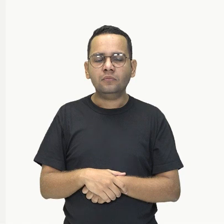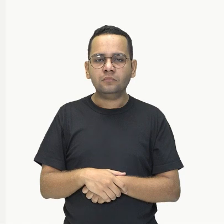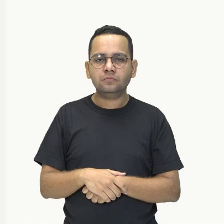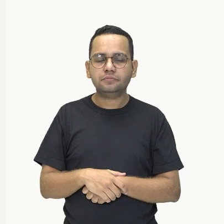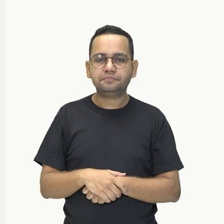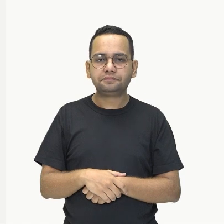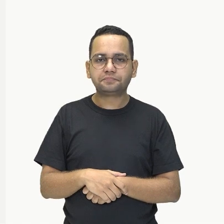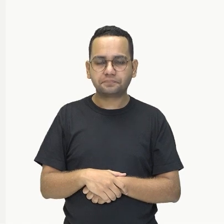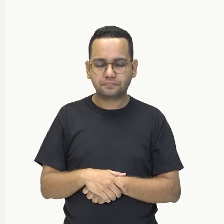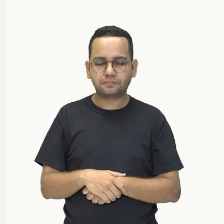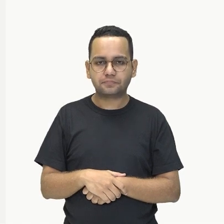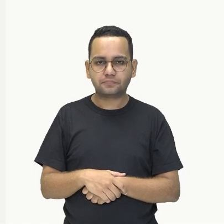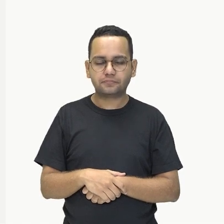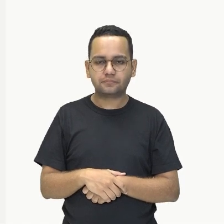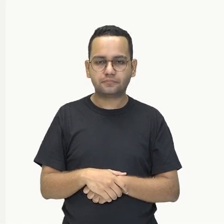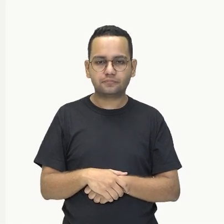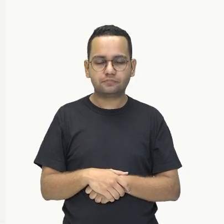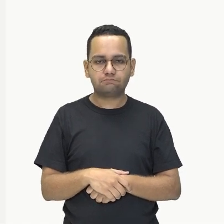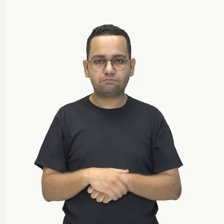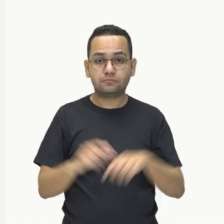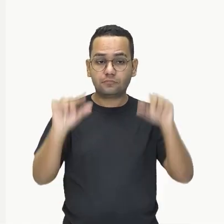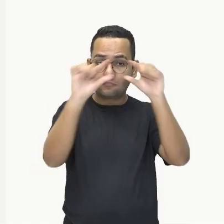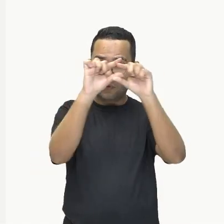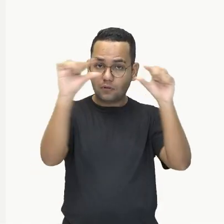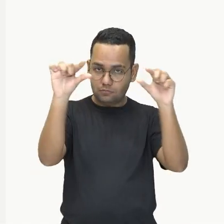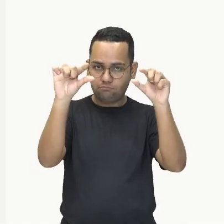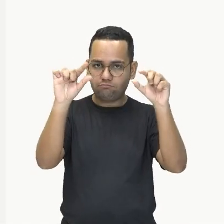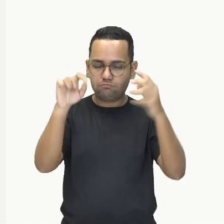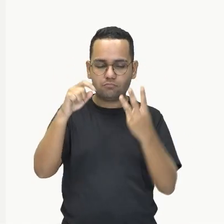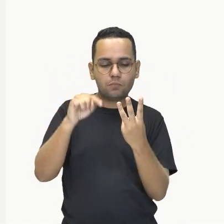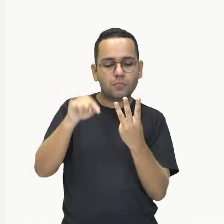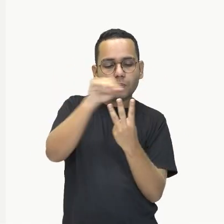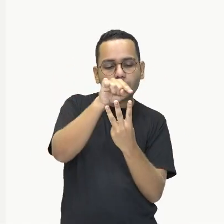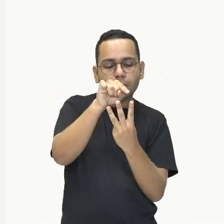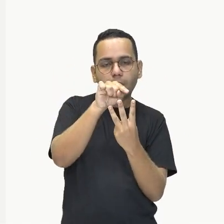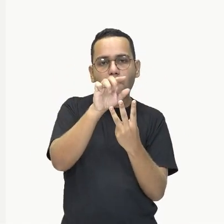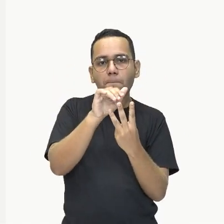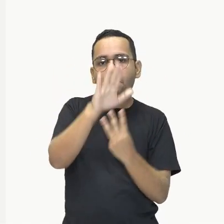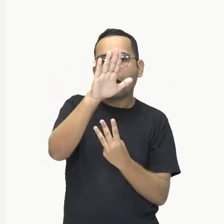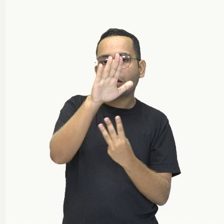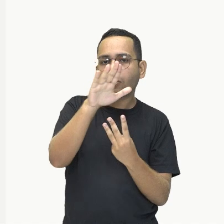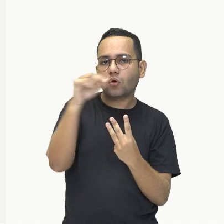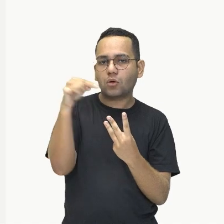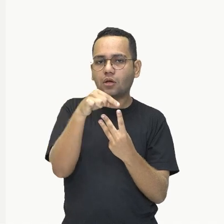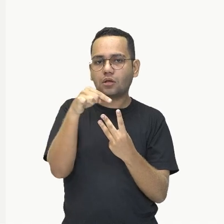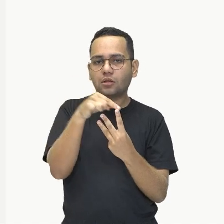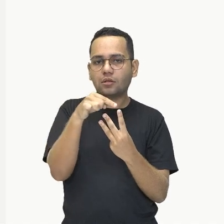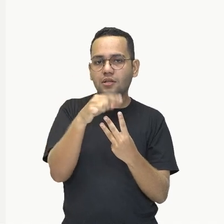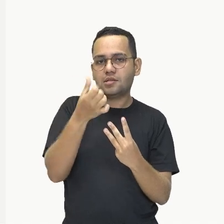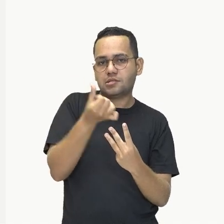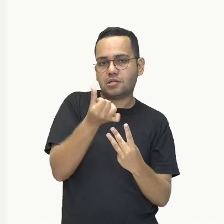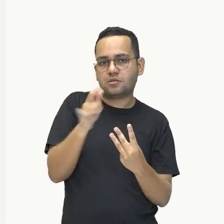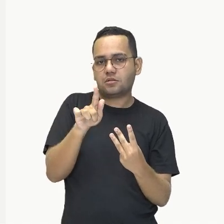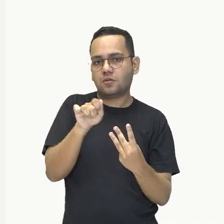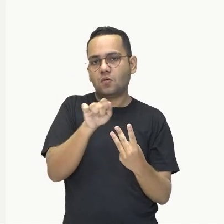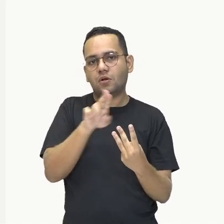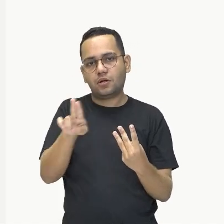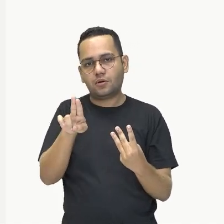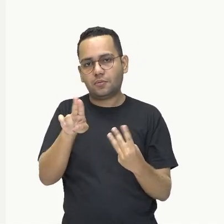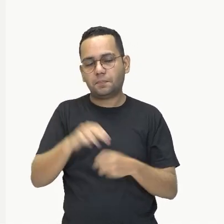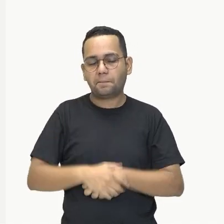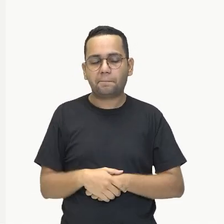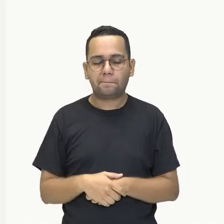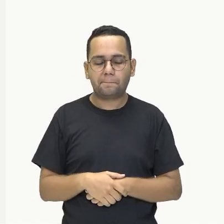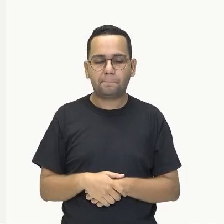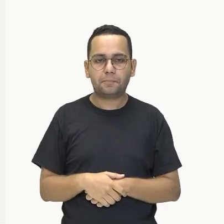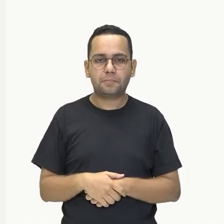do quarto grau. Meu grau mais alto, sexto grau. Então, aqui eu tenho um polinômio do sexto